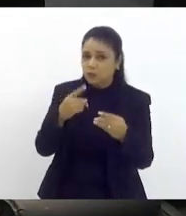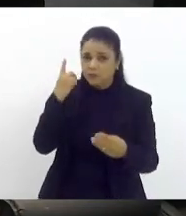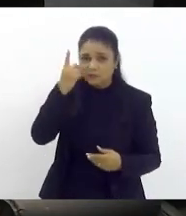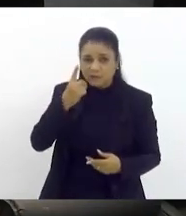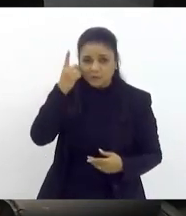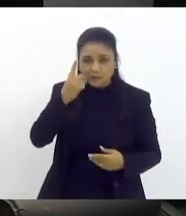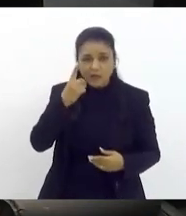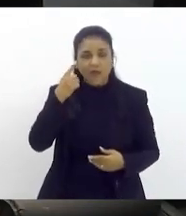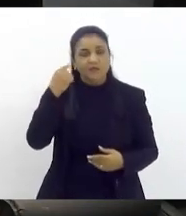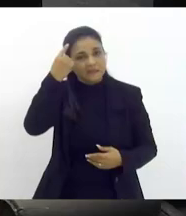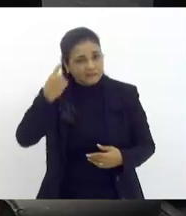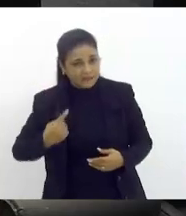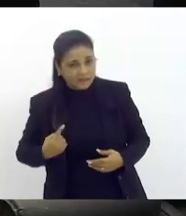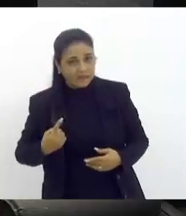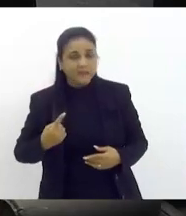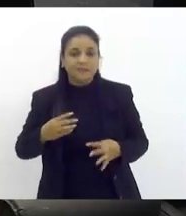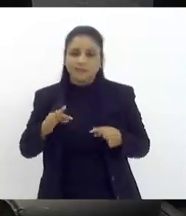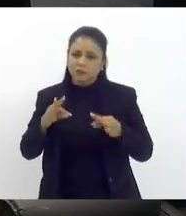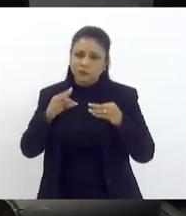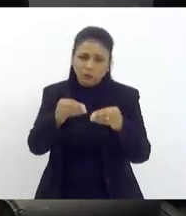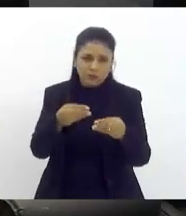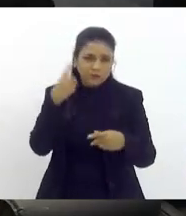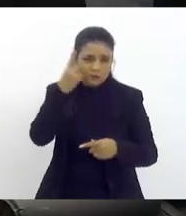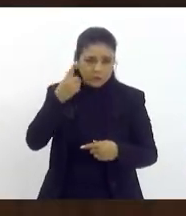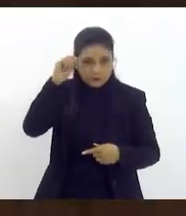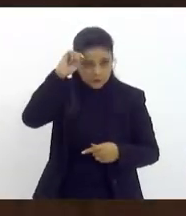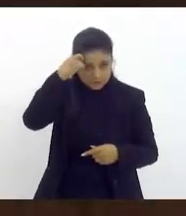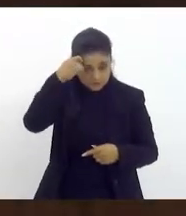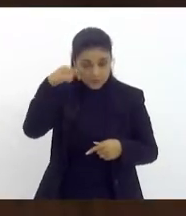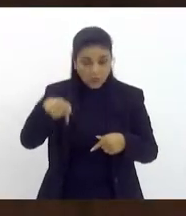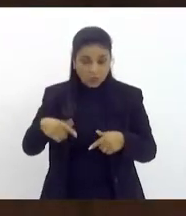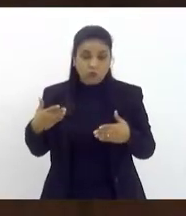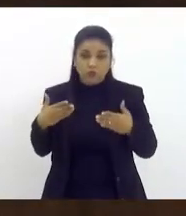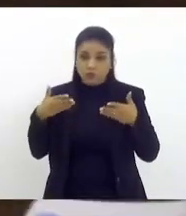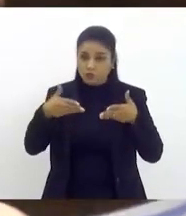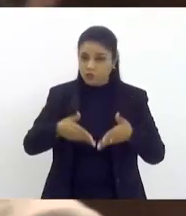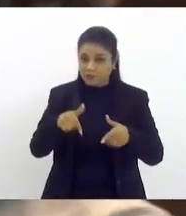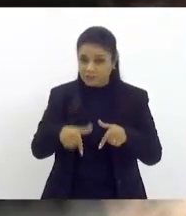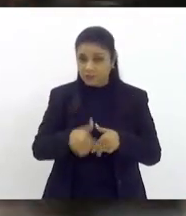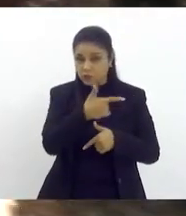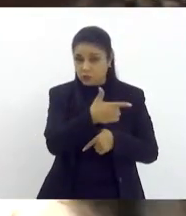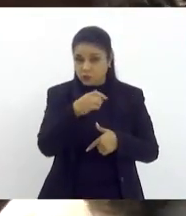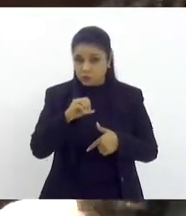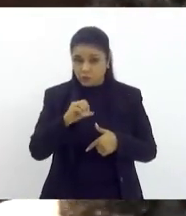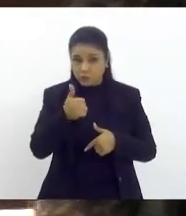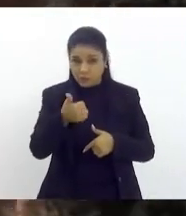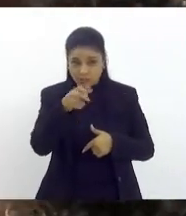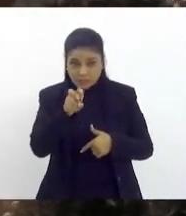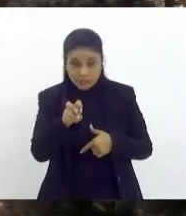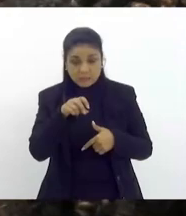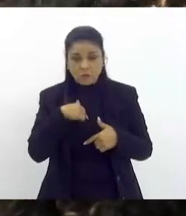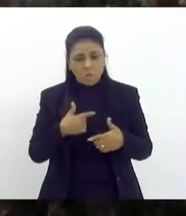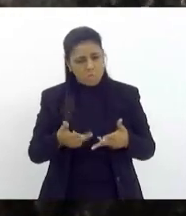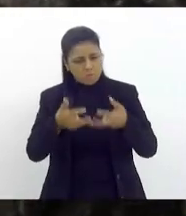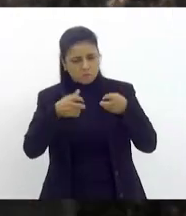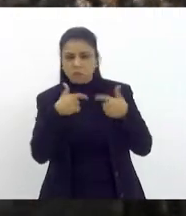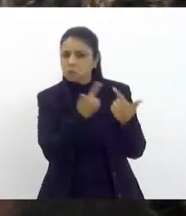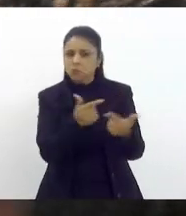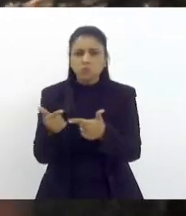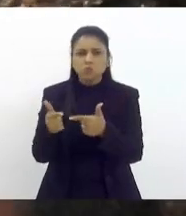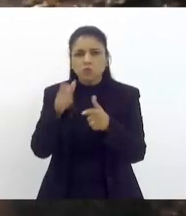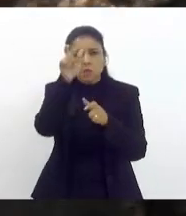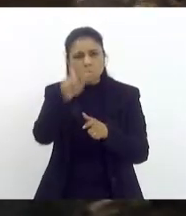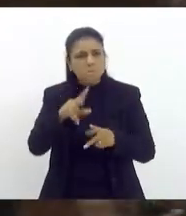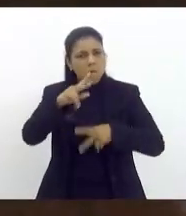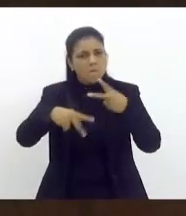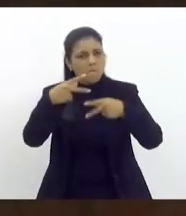aqui que são negras que ao chegar aqui nessa casa em 2015 eu percebi que não havia nenhum prêmio para mulheres negras